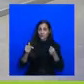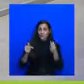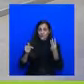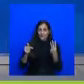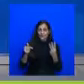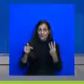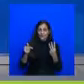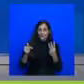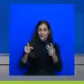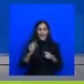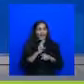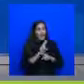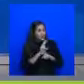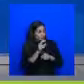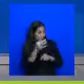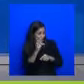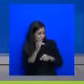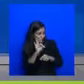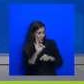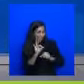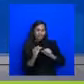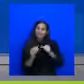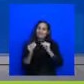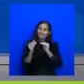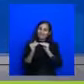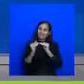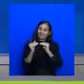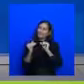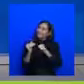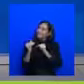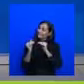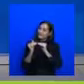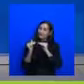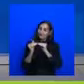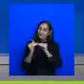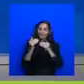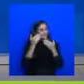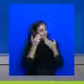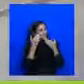número 3. Auditoras, confirmam? Sim, confirmo. Sim, confirmo. Obrigado.